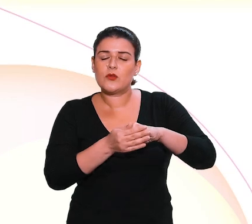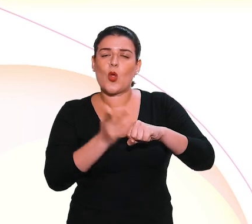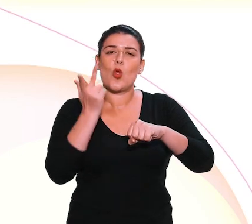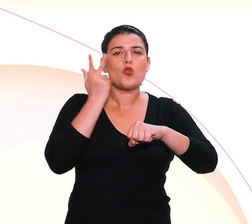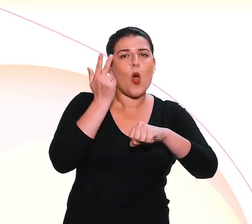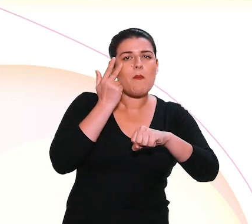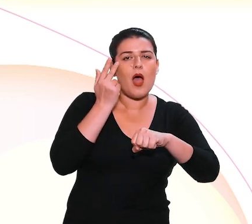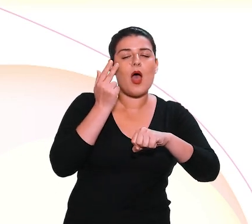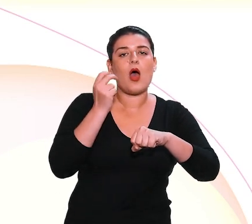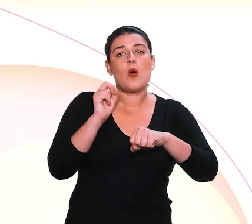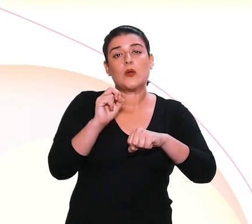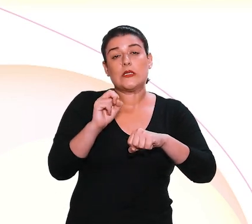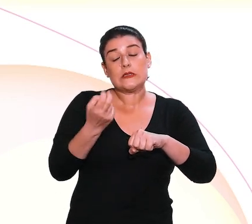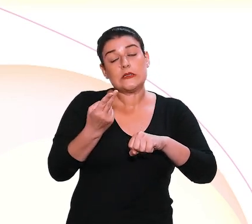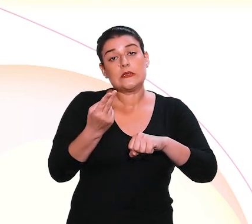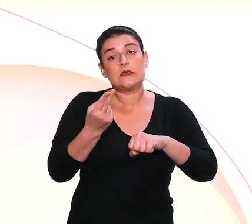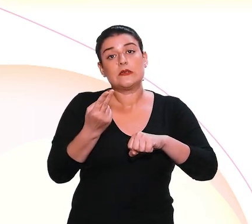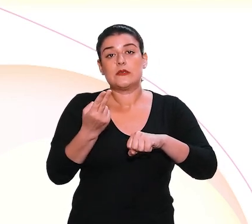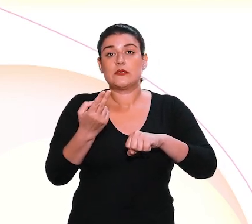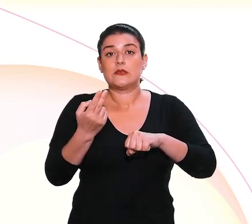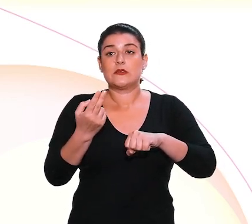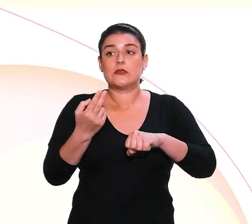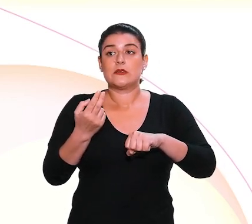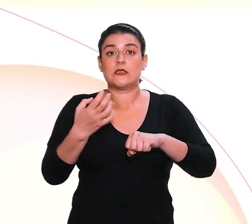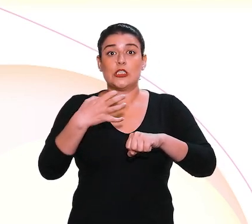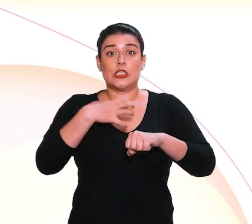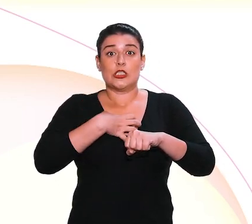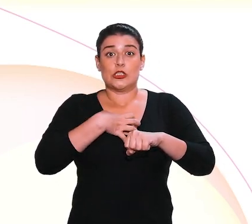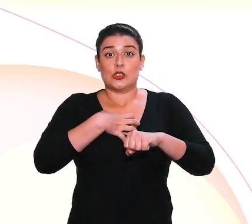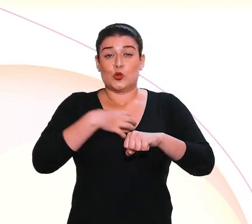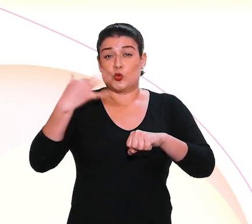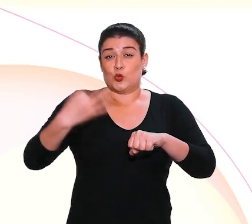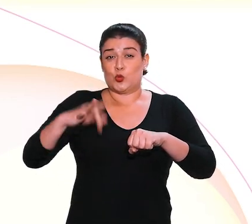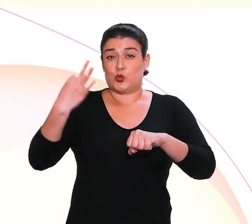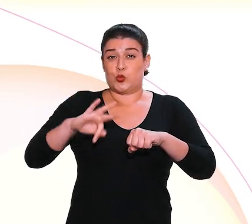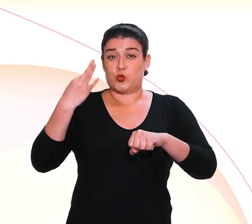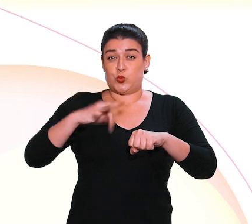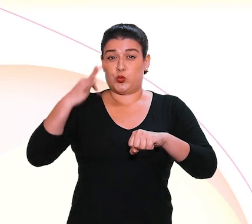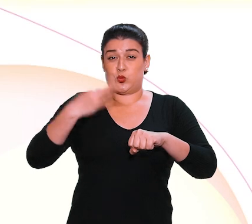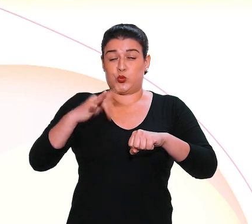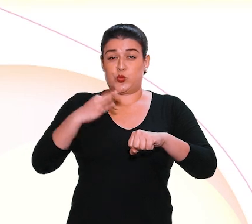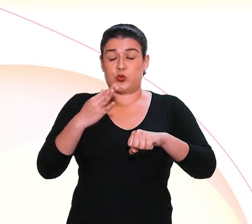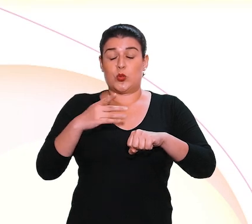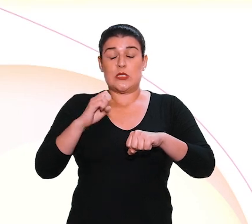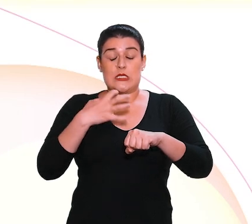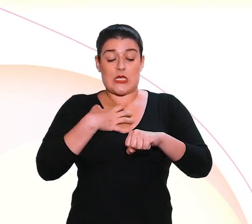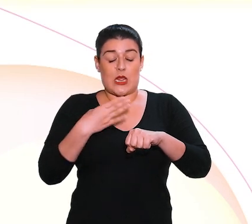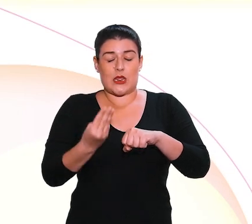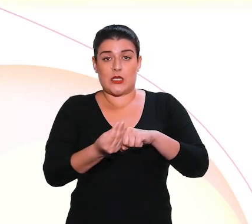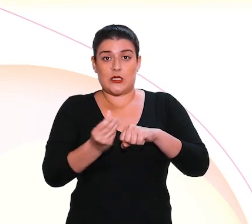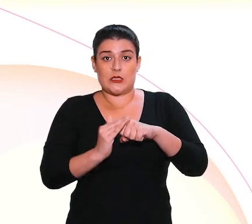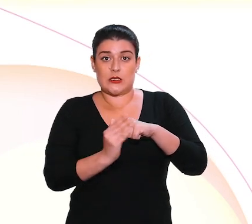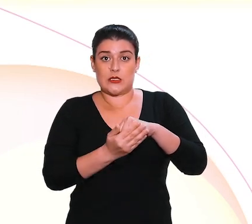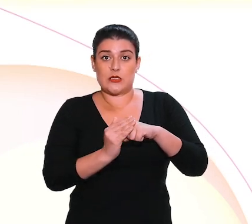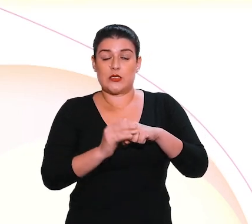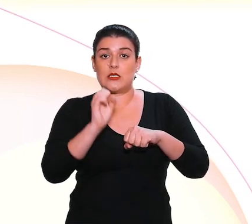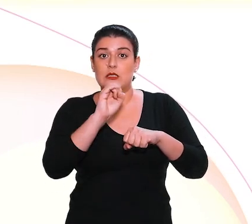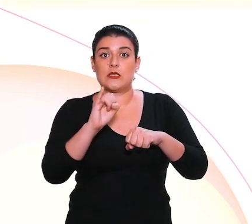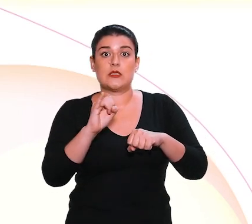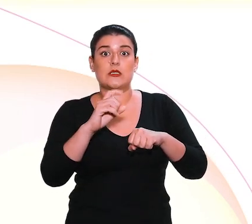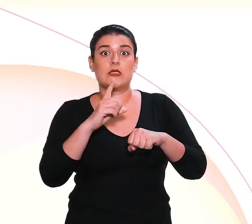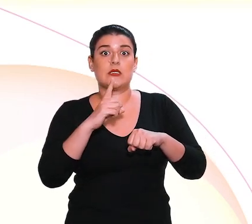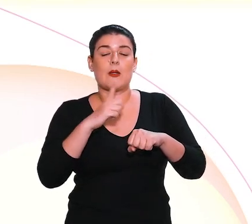normal, se ela está com hiperestesia, uma hipersensibilidade local, ou se o paciente está